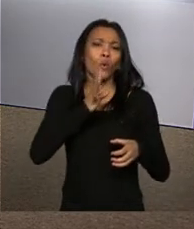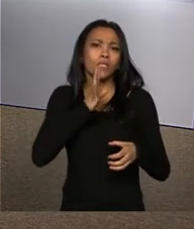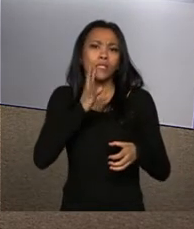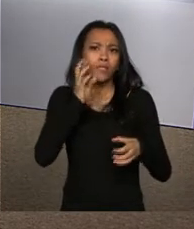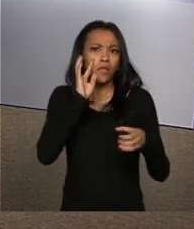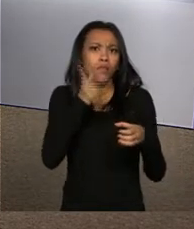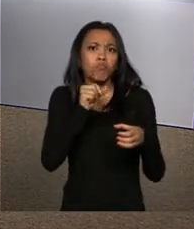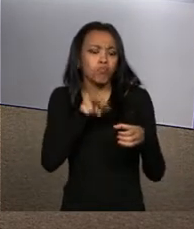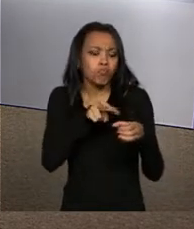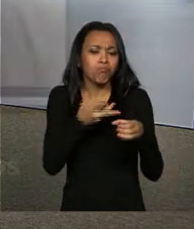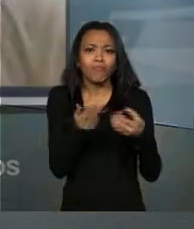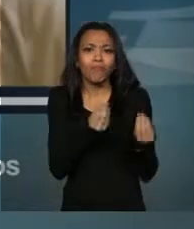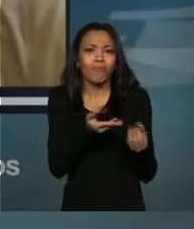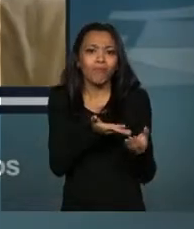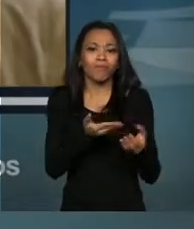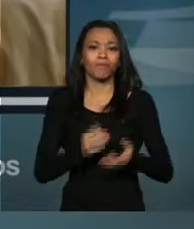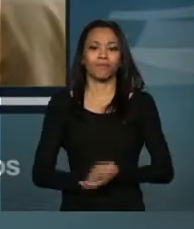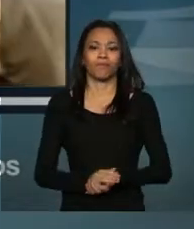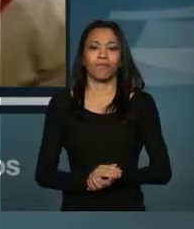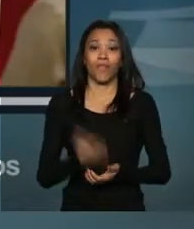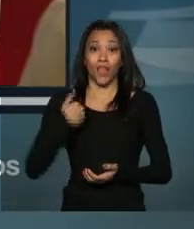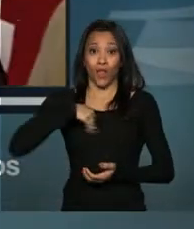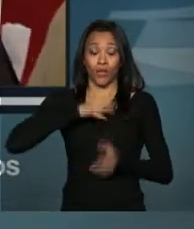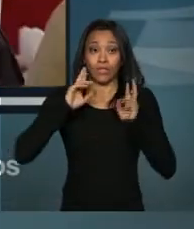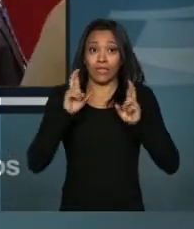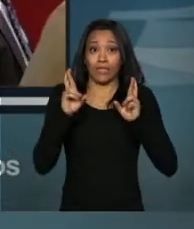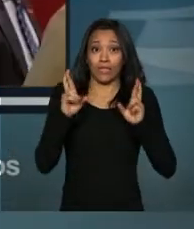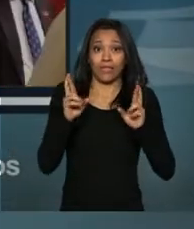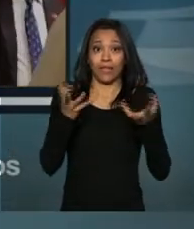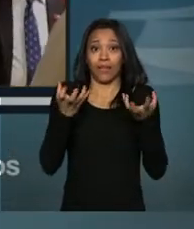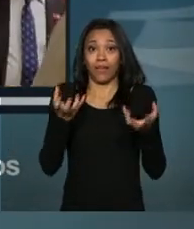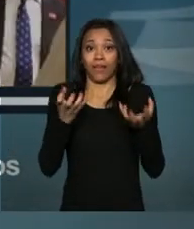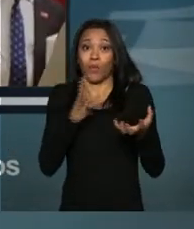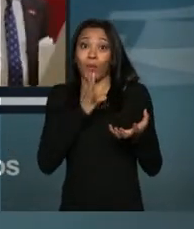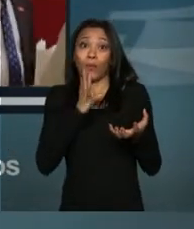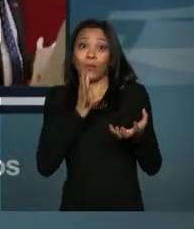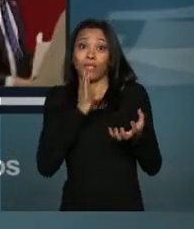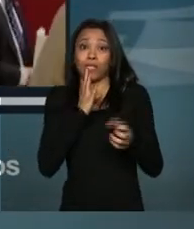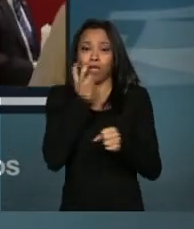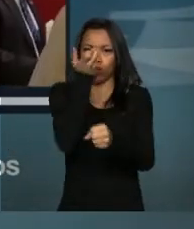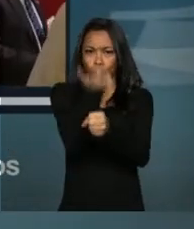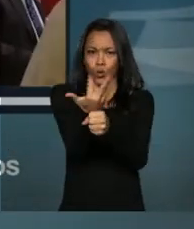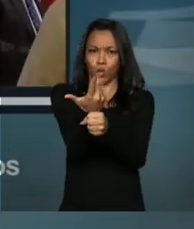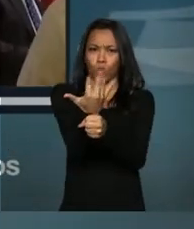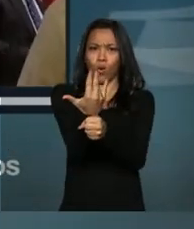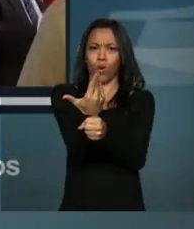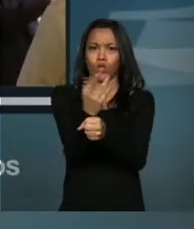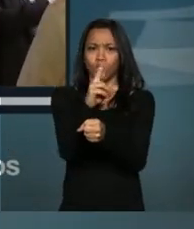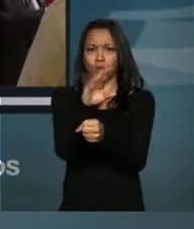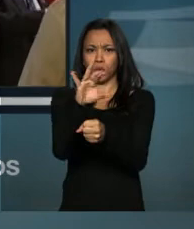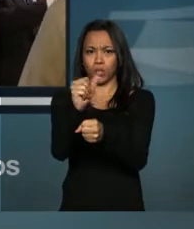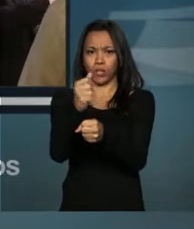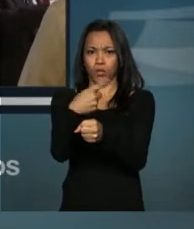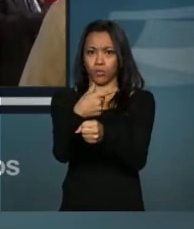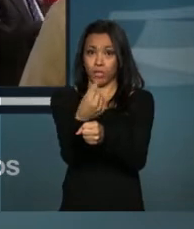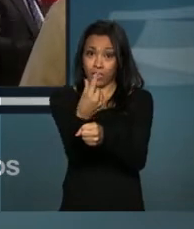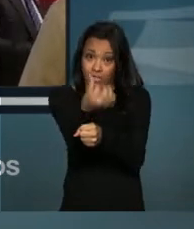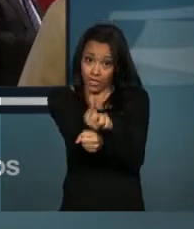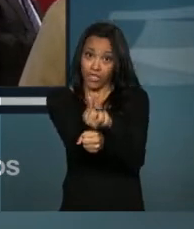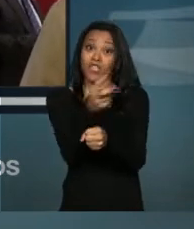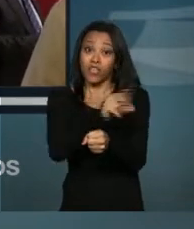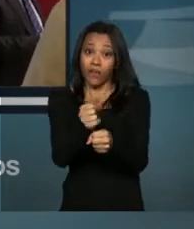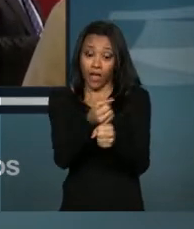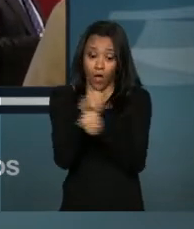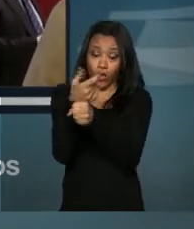Tocha Olímpica. Vivemos a grande expectativa de conhecermos a tocha olímpica, aquela que vai percorrer